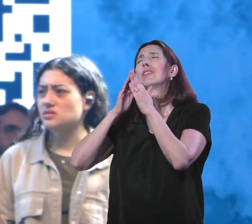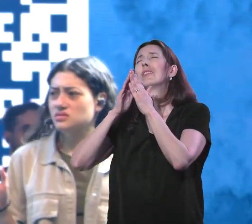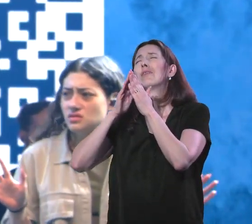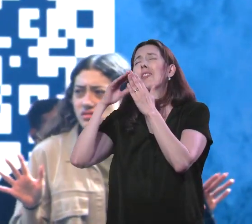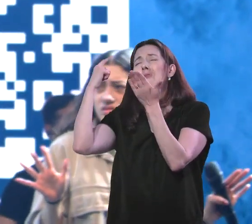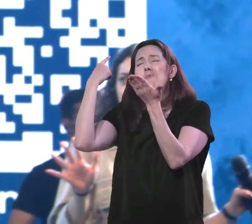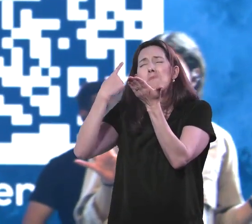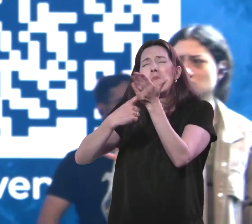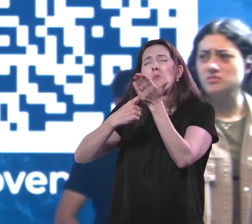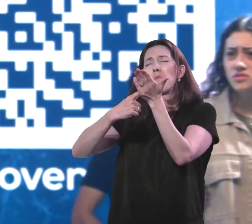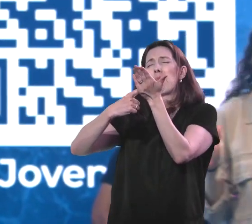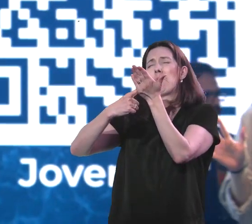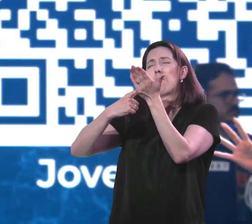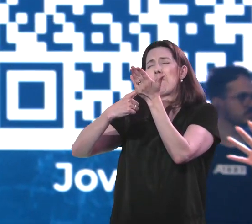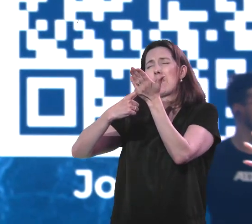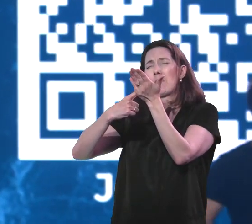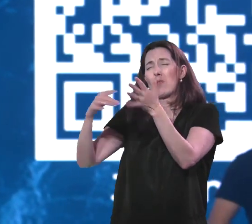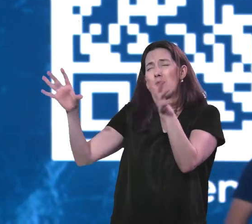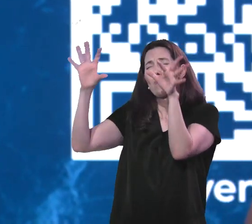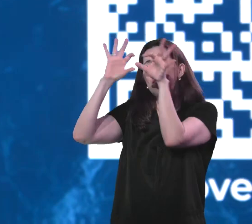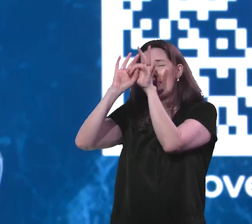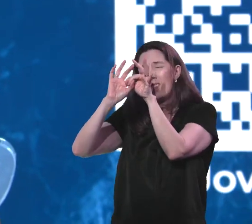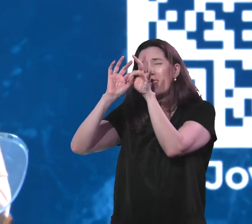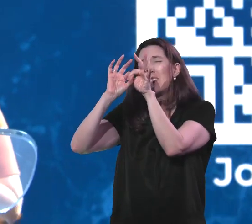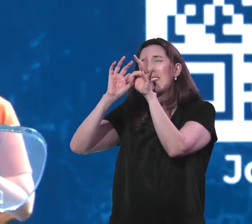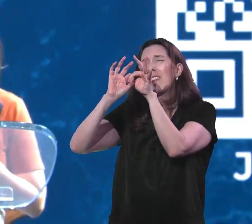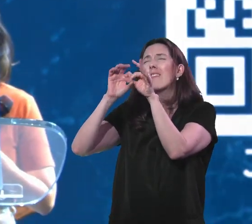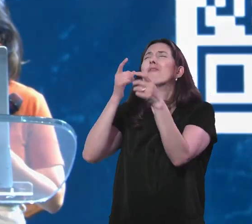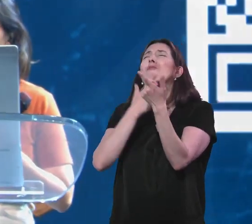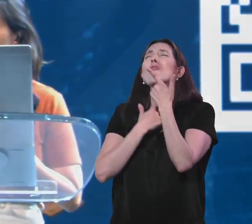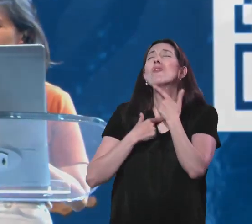Senhor, dizendo que querem mais,